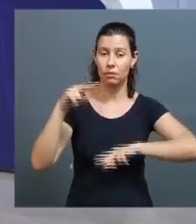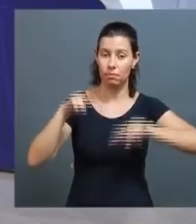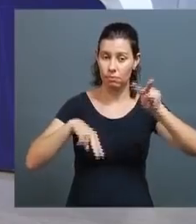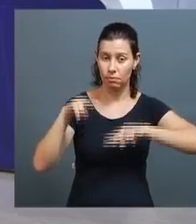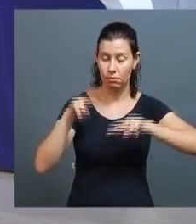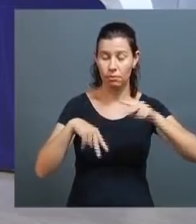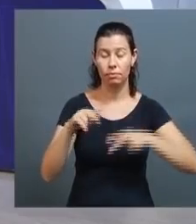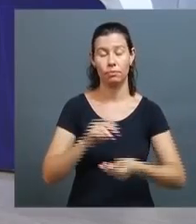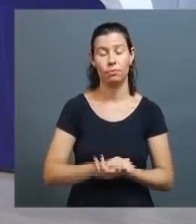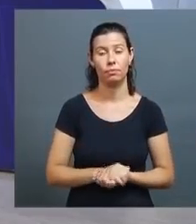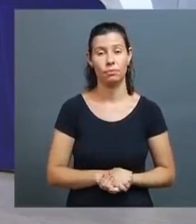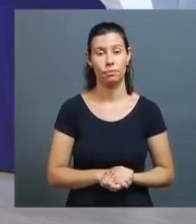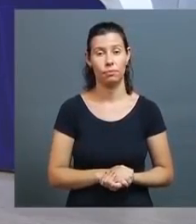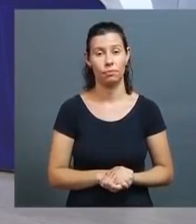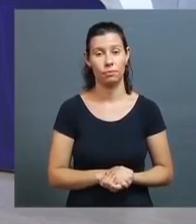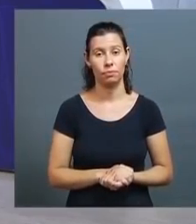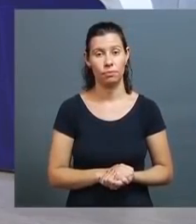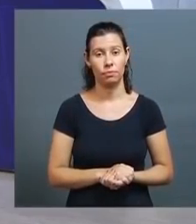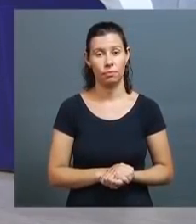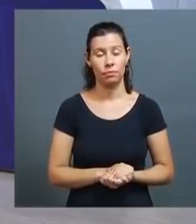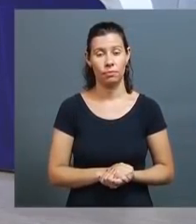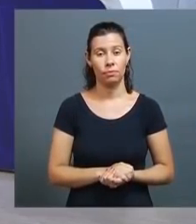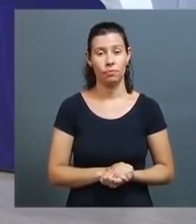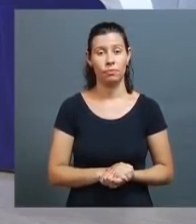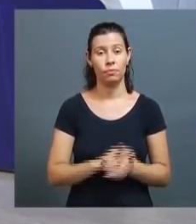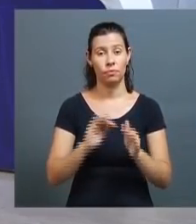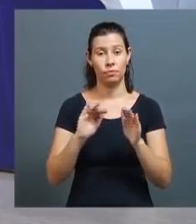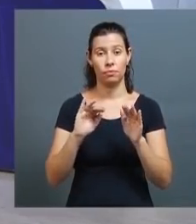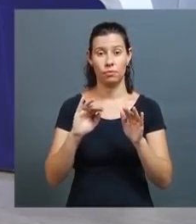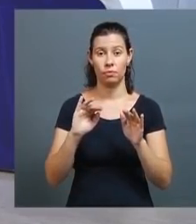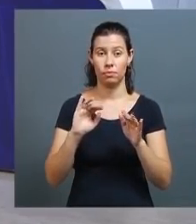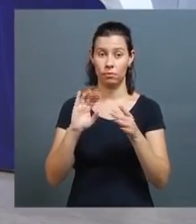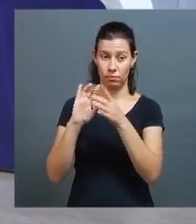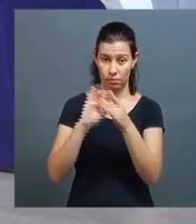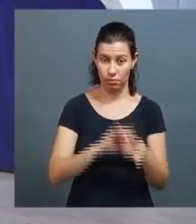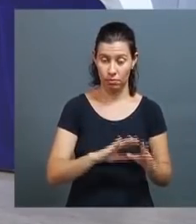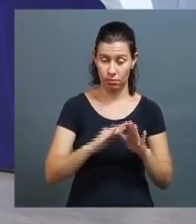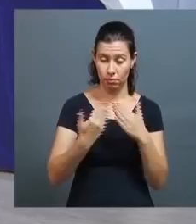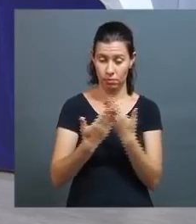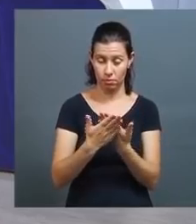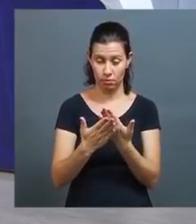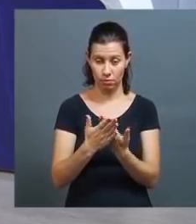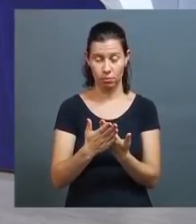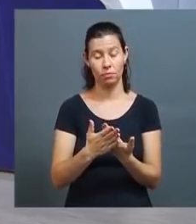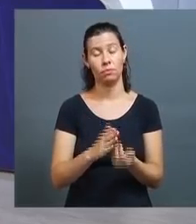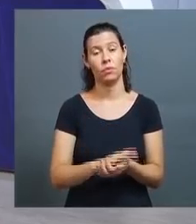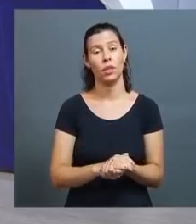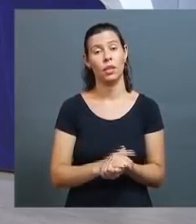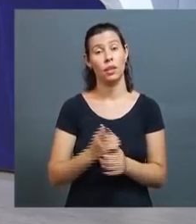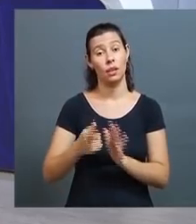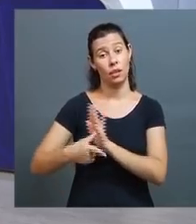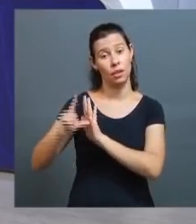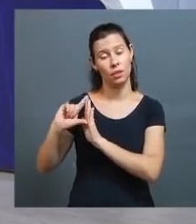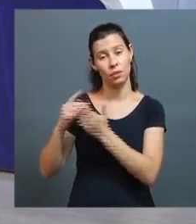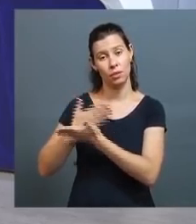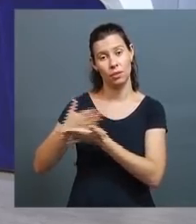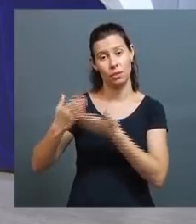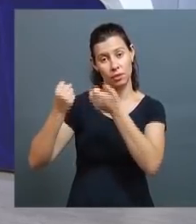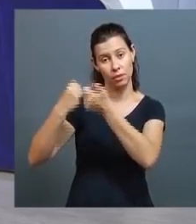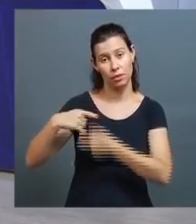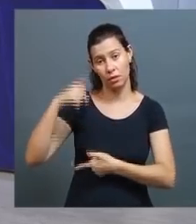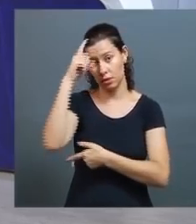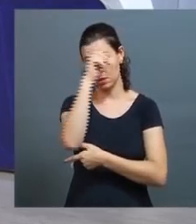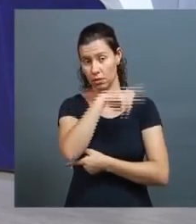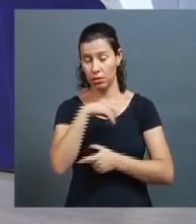avaliado. Precisa ser analisado, né? E nesse contexto de escola, professora, antes da gente entrar na dificuldade, né, no processo